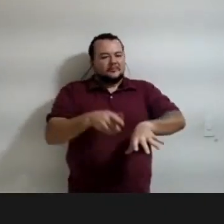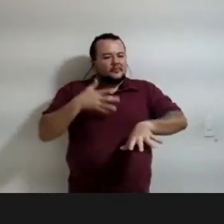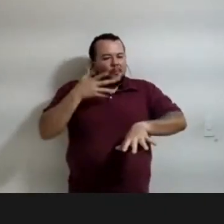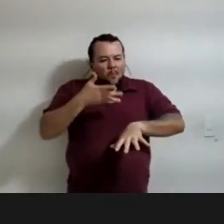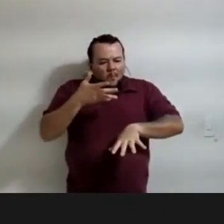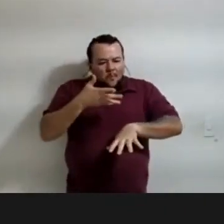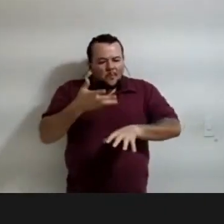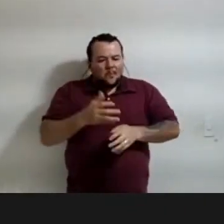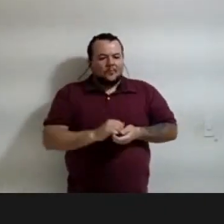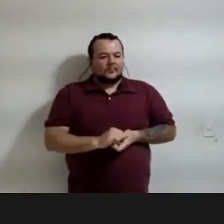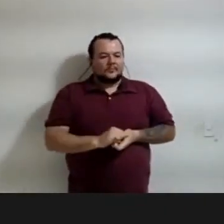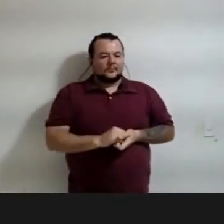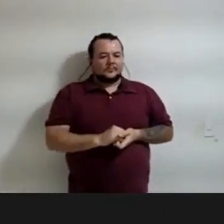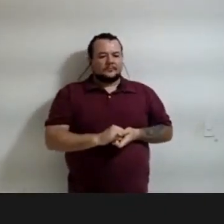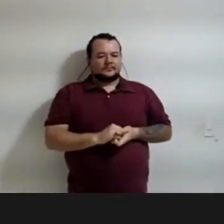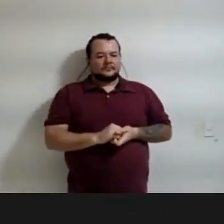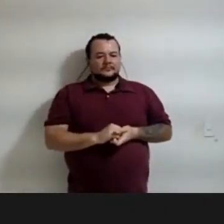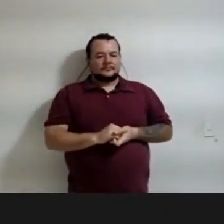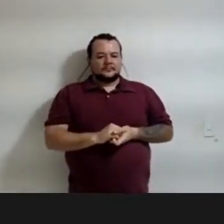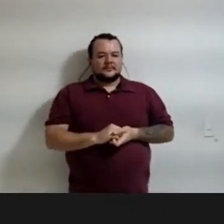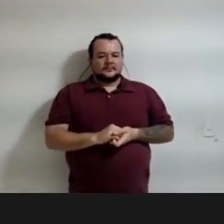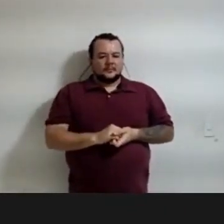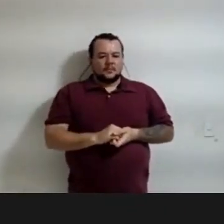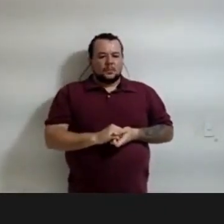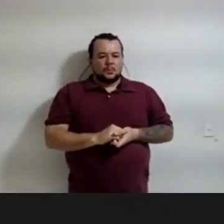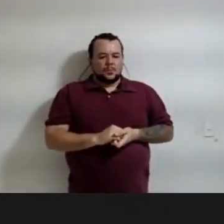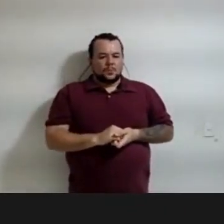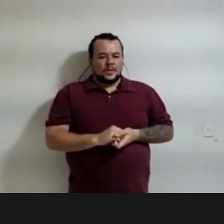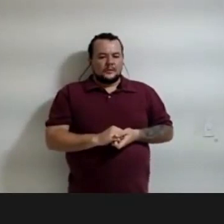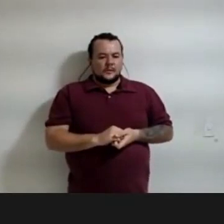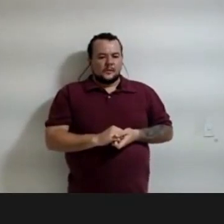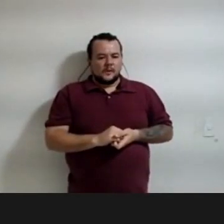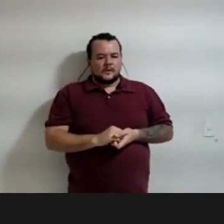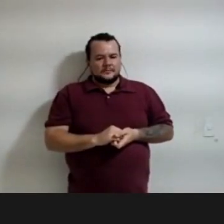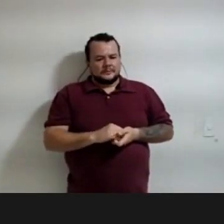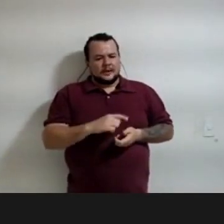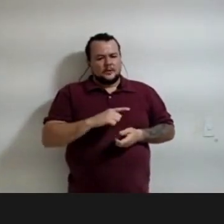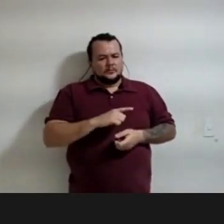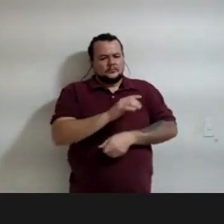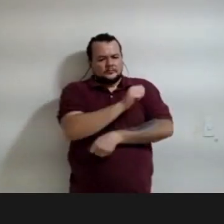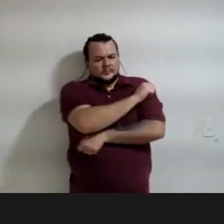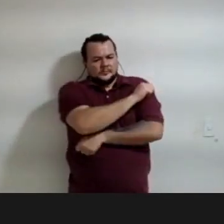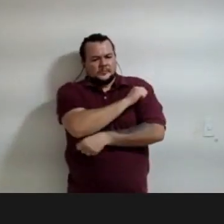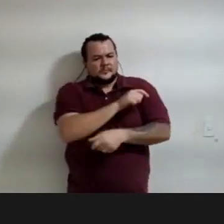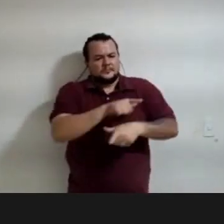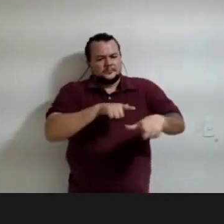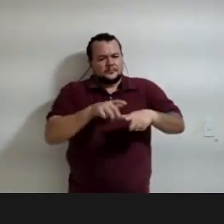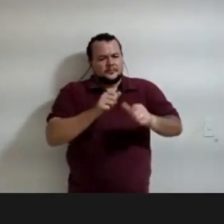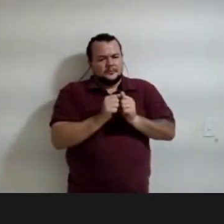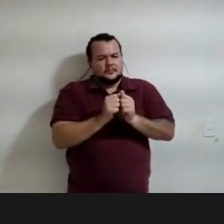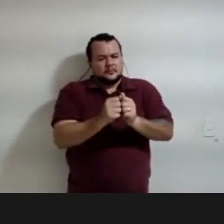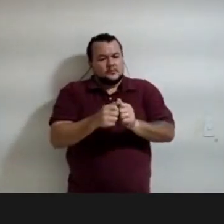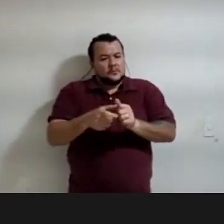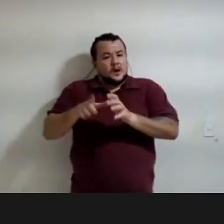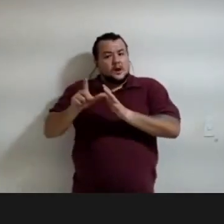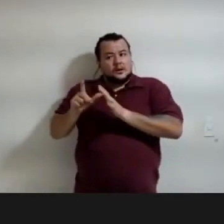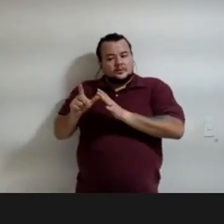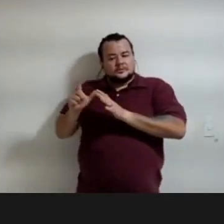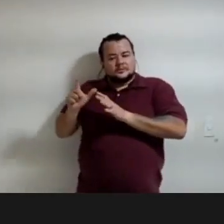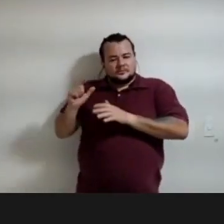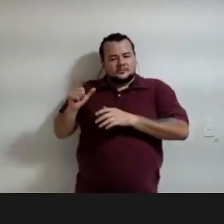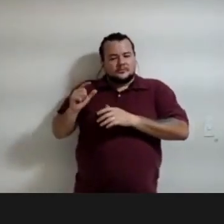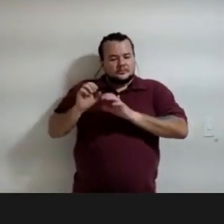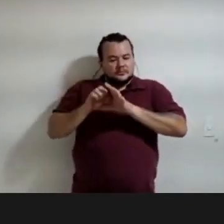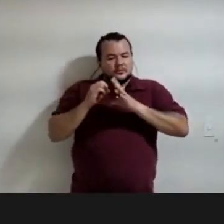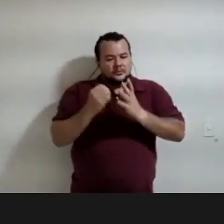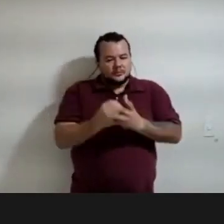que também começaram a trabalhar conosco ainda antes do evento, aos fotógrafos que gentilmente cederam as suas